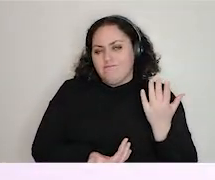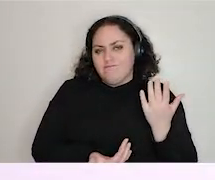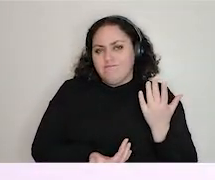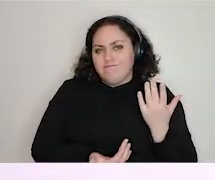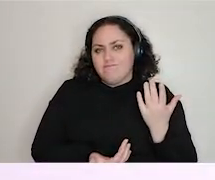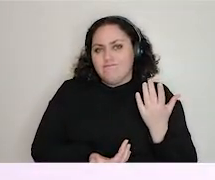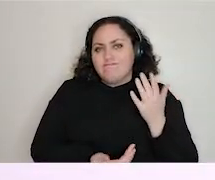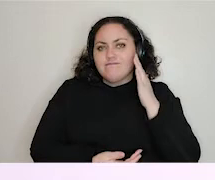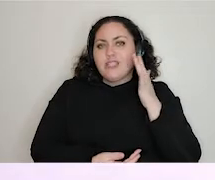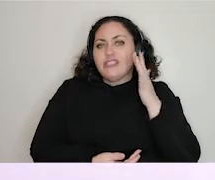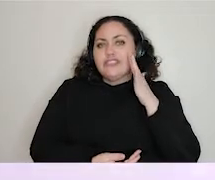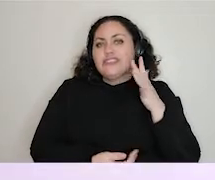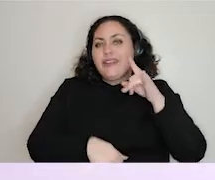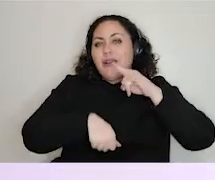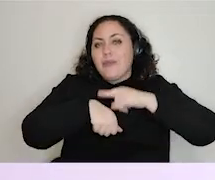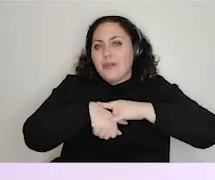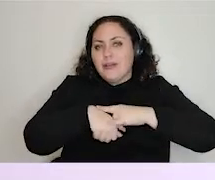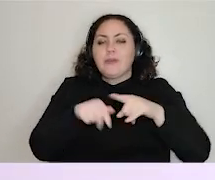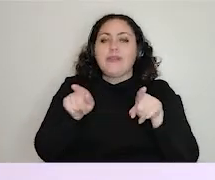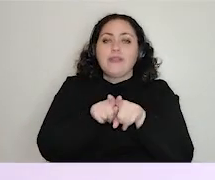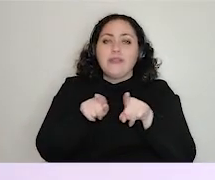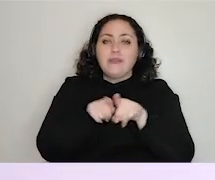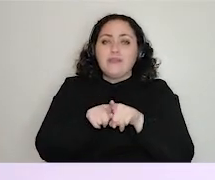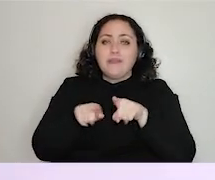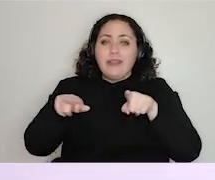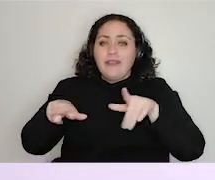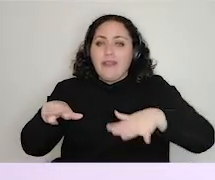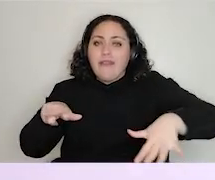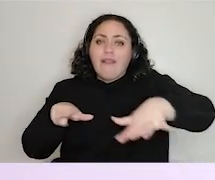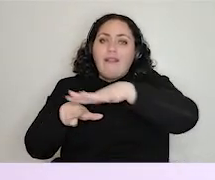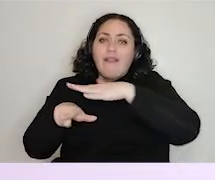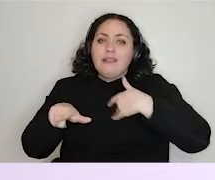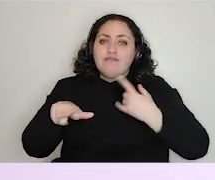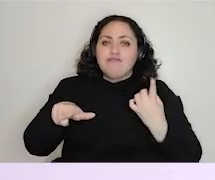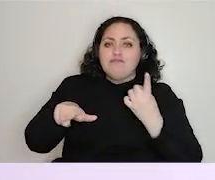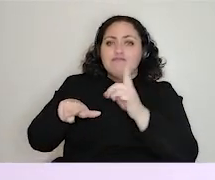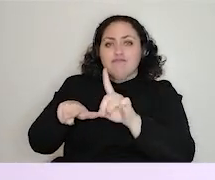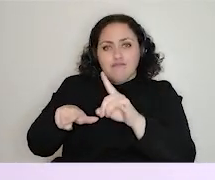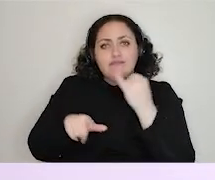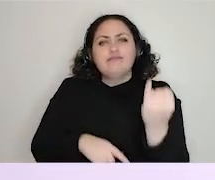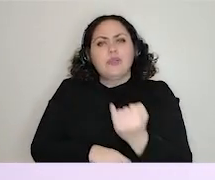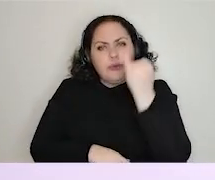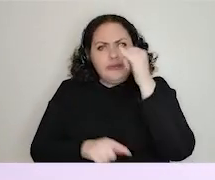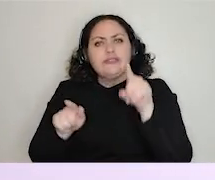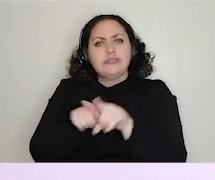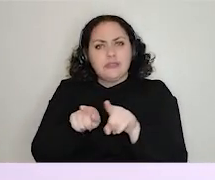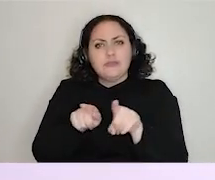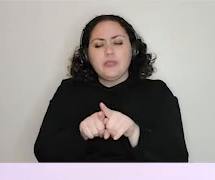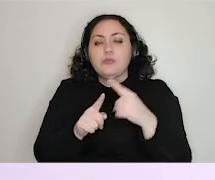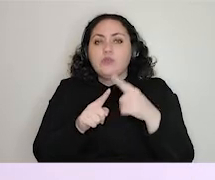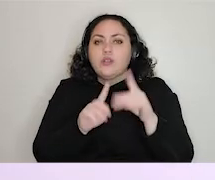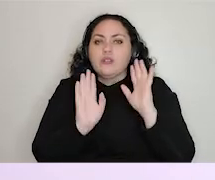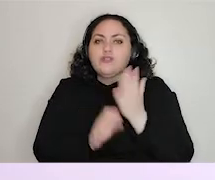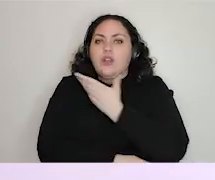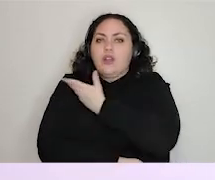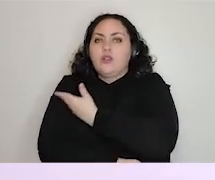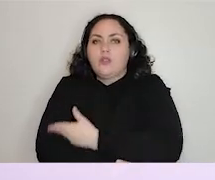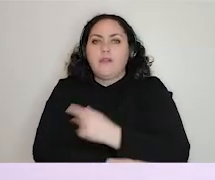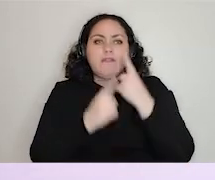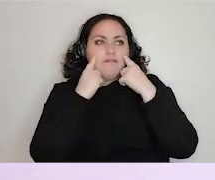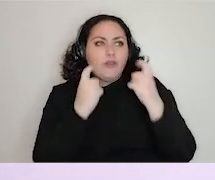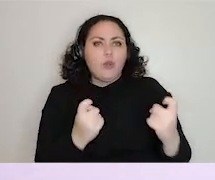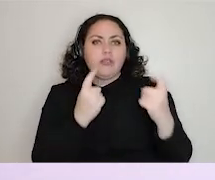enfim. Então, pensar na questão do banheiro, ambientação também ela é importante, porque a gente está tão acostumado a